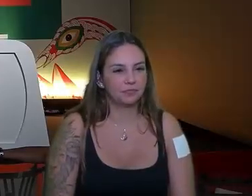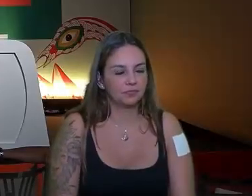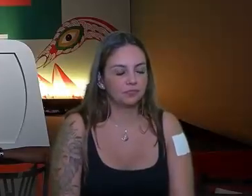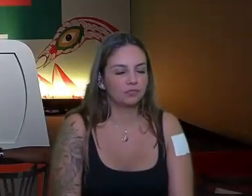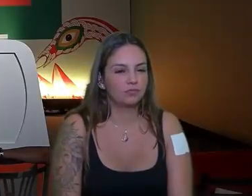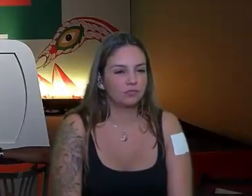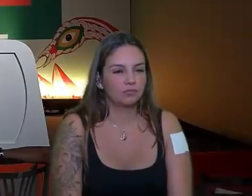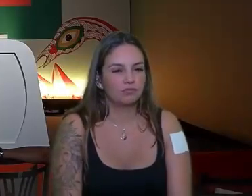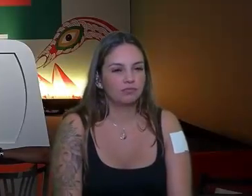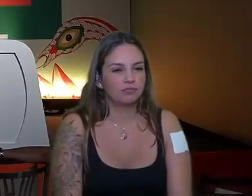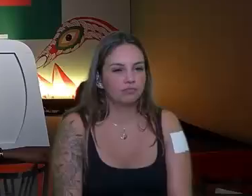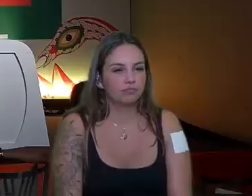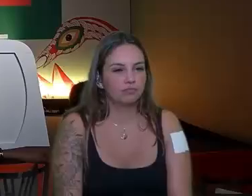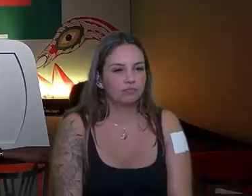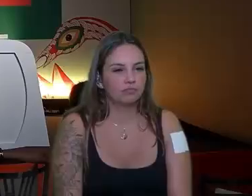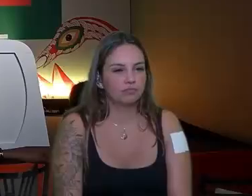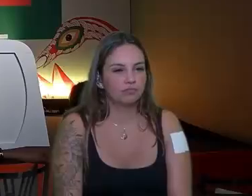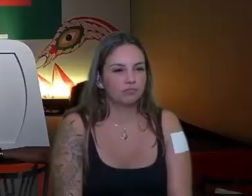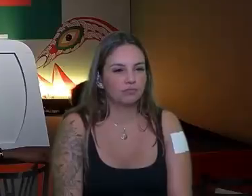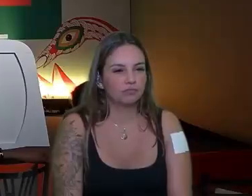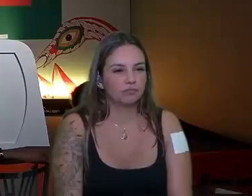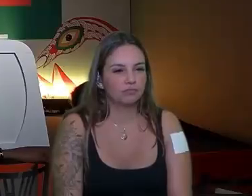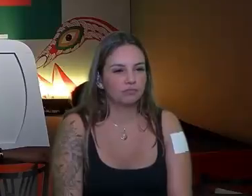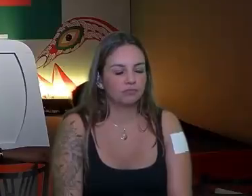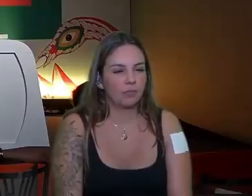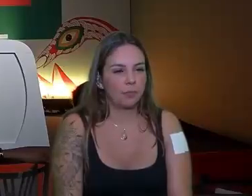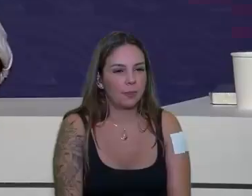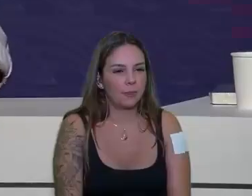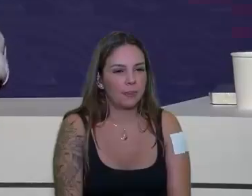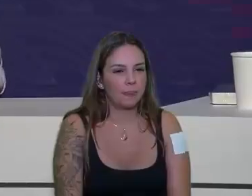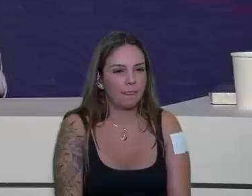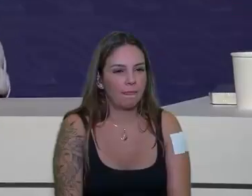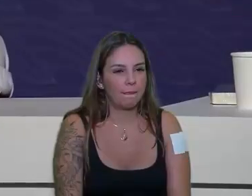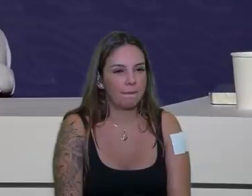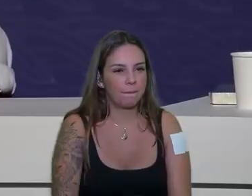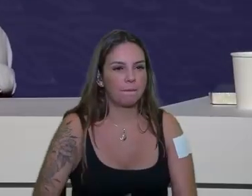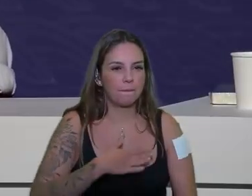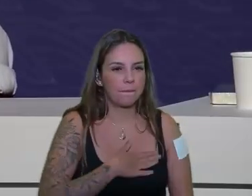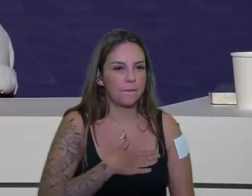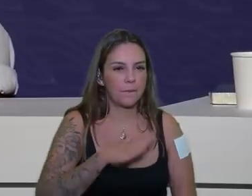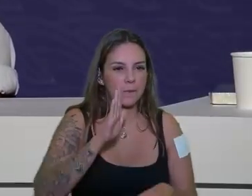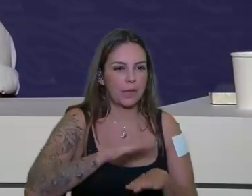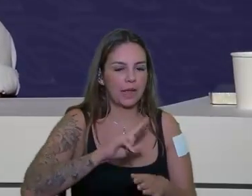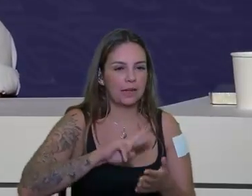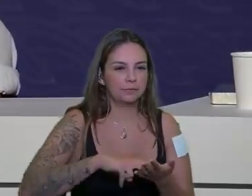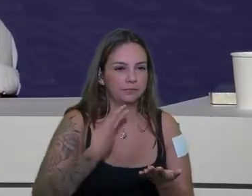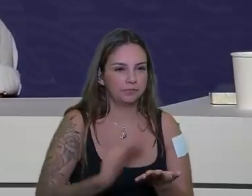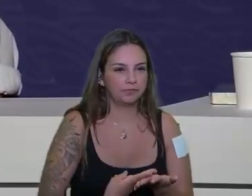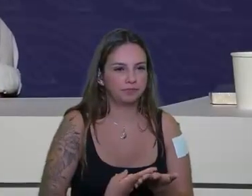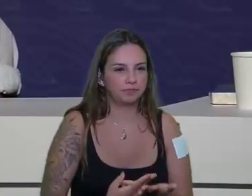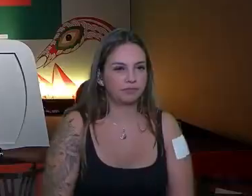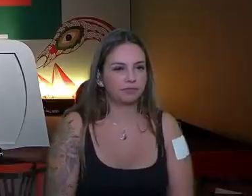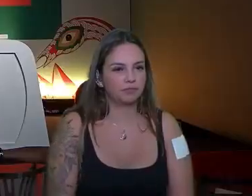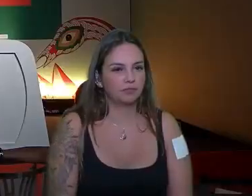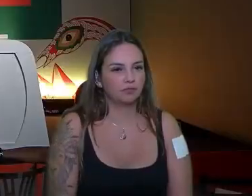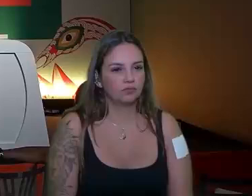Lara, o que você gostou mais de traduzir até agora? De